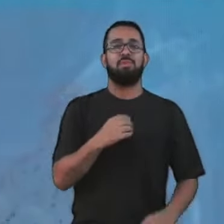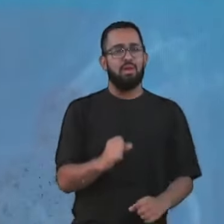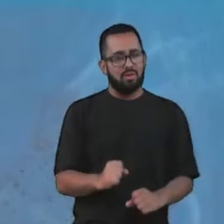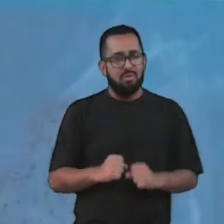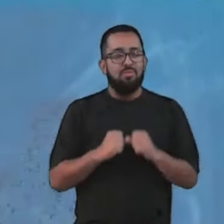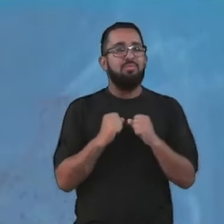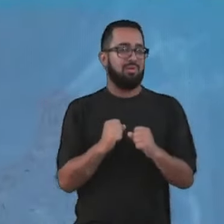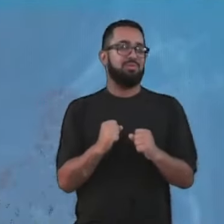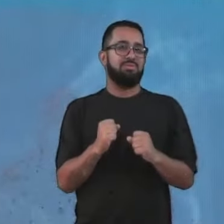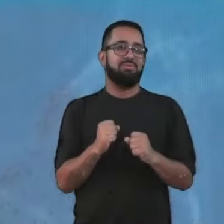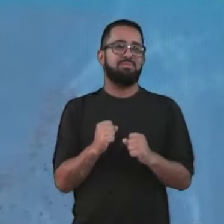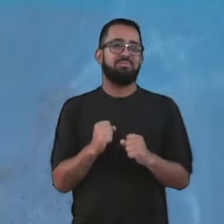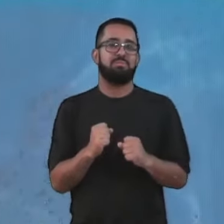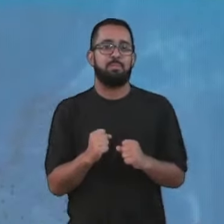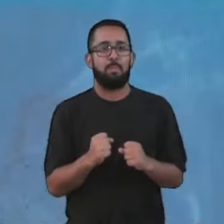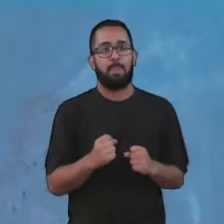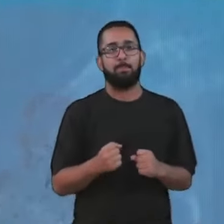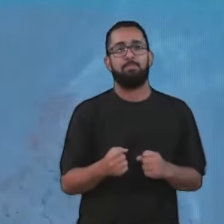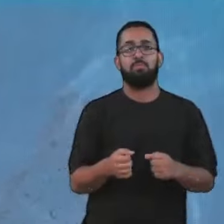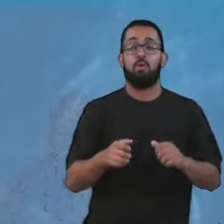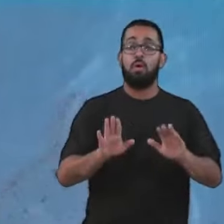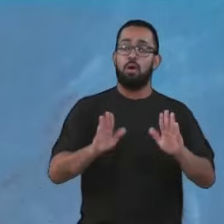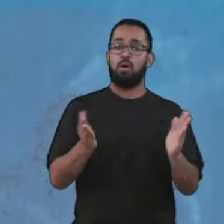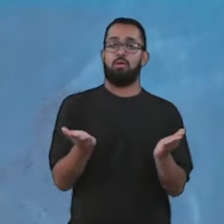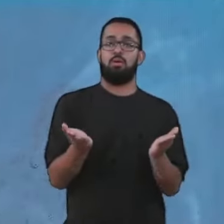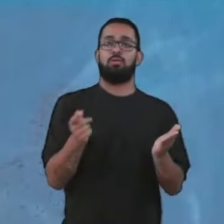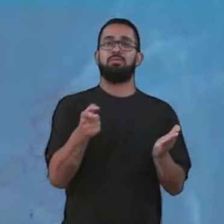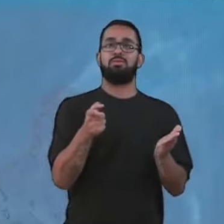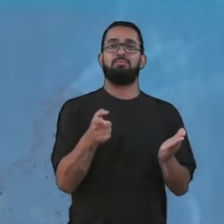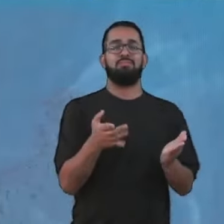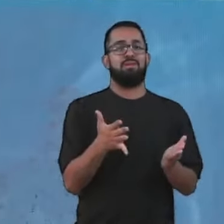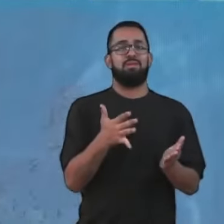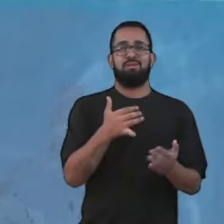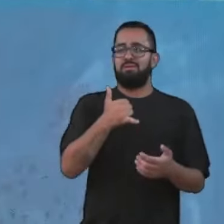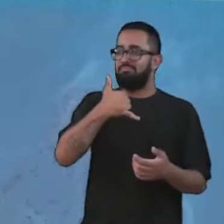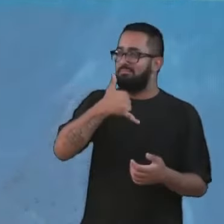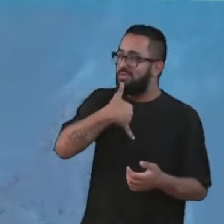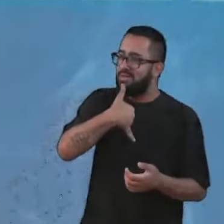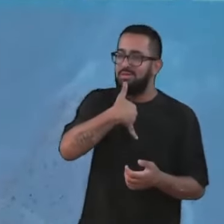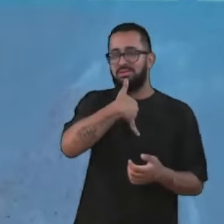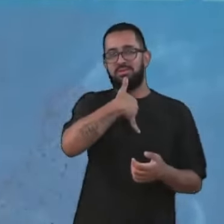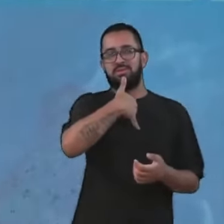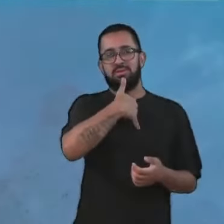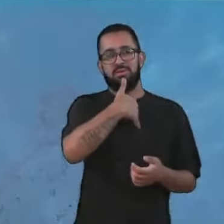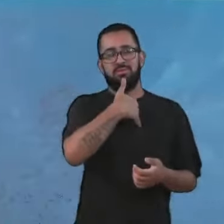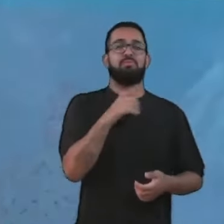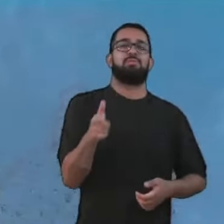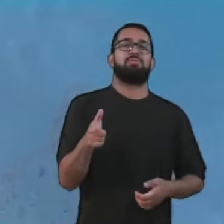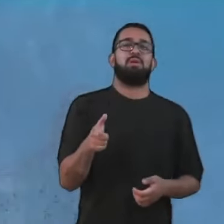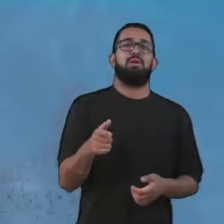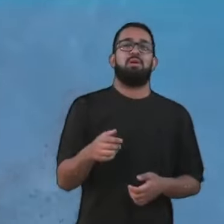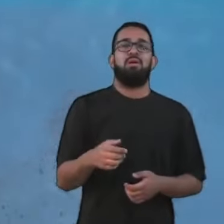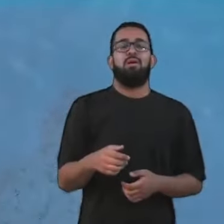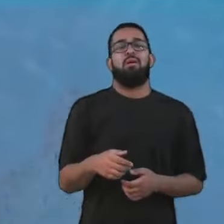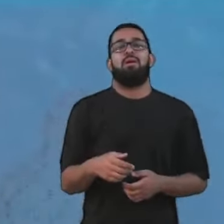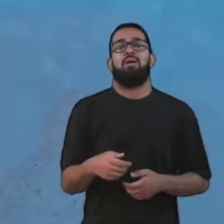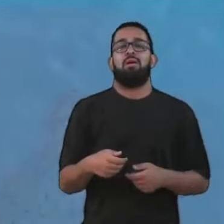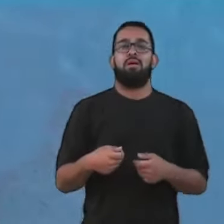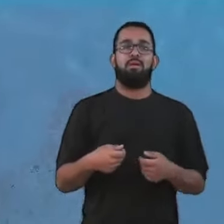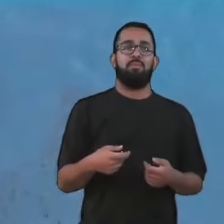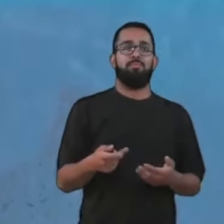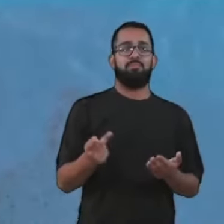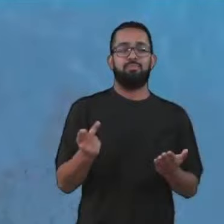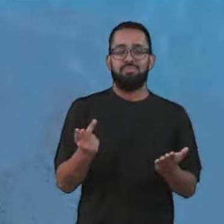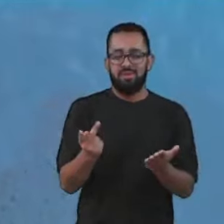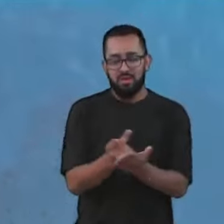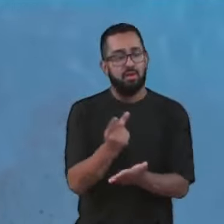você precisar de ajuda, porque você entrou num negócio que você não consegue nem mais dar um passo, talvez você precise de ajuda,